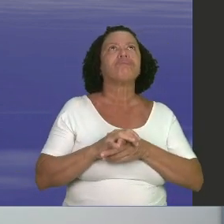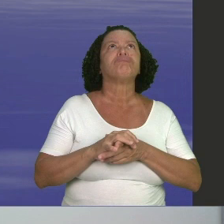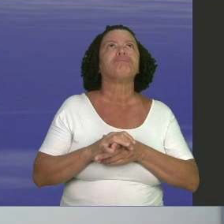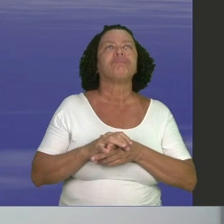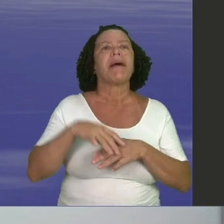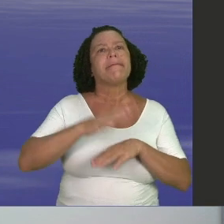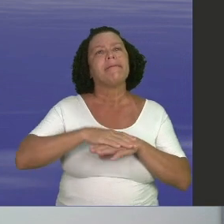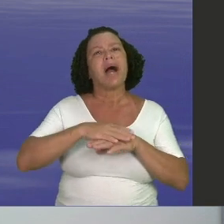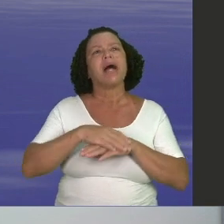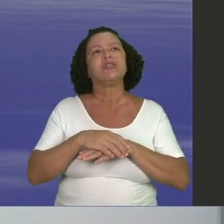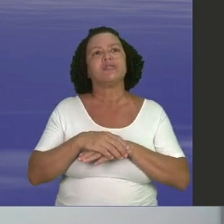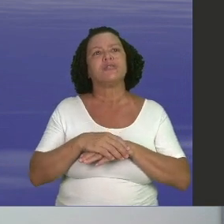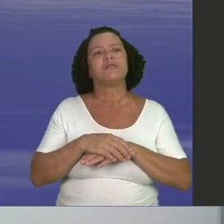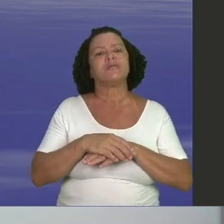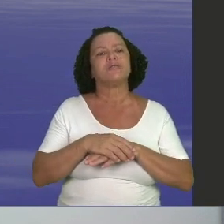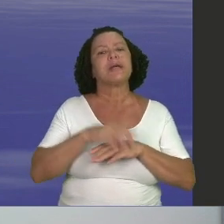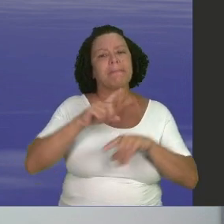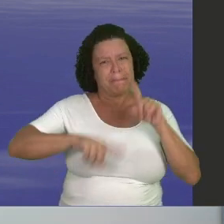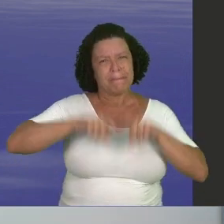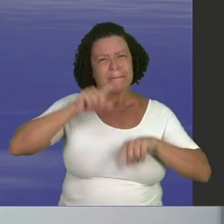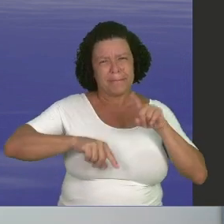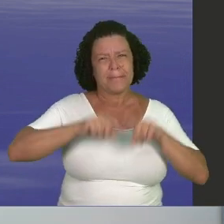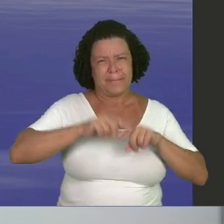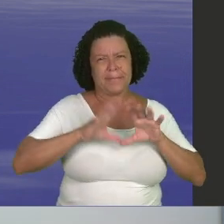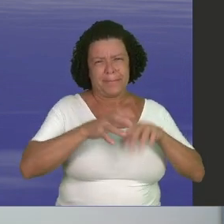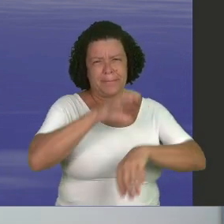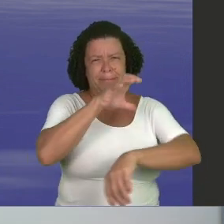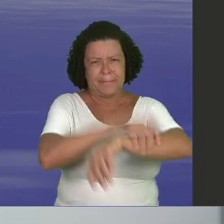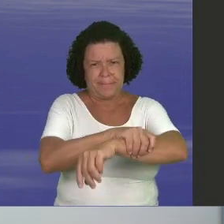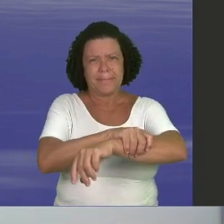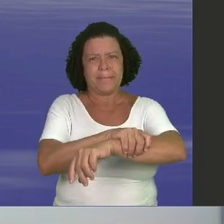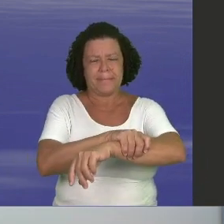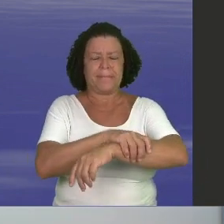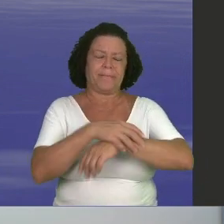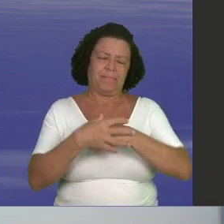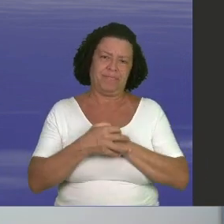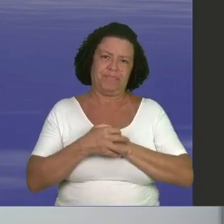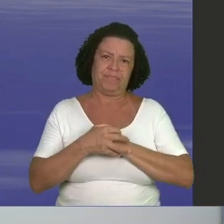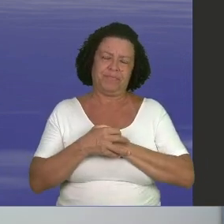grosseiro, que são os bens materiais. Ser rico ou pobre